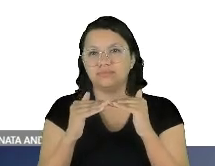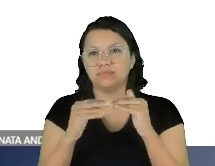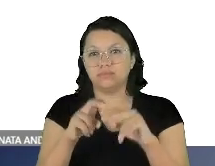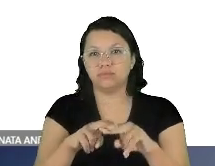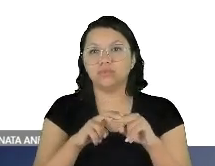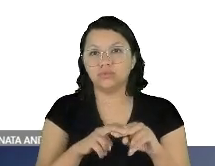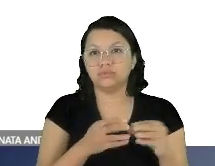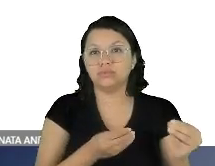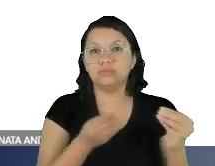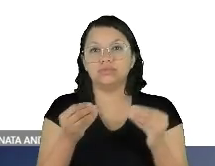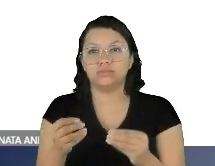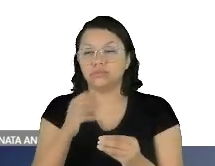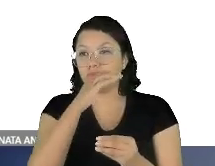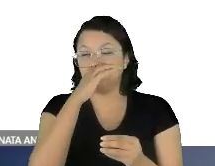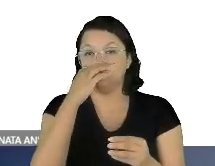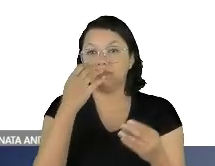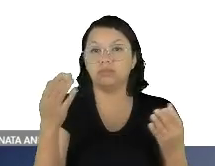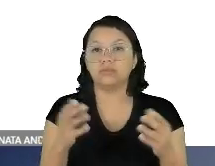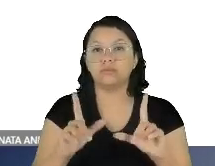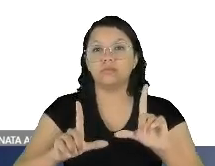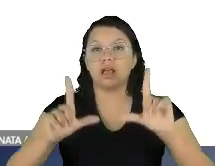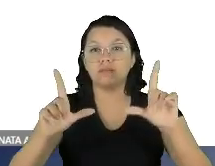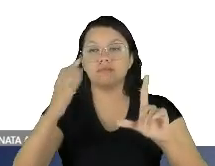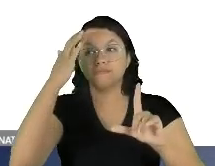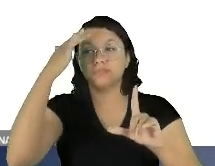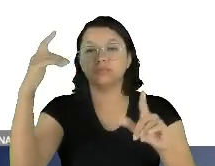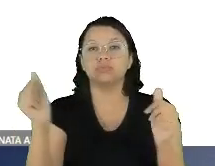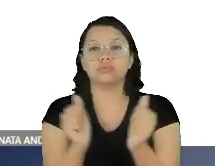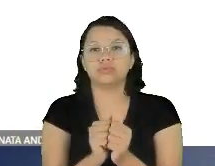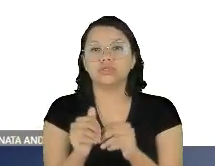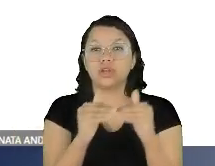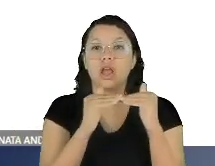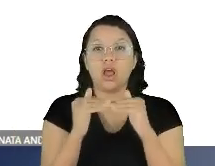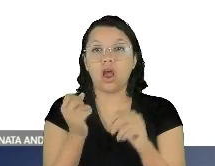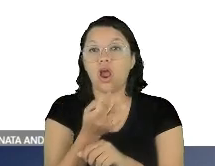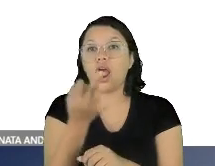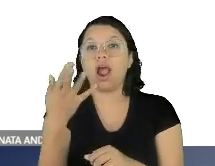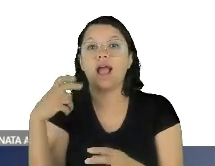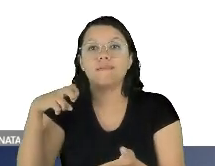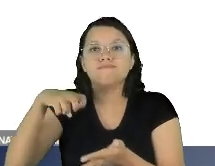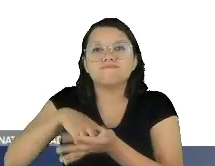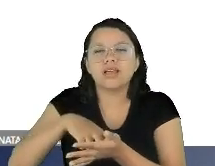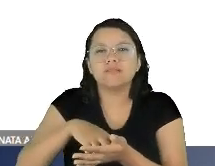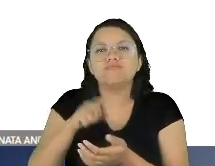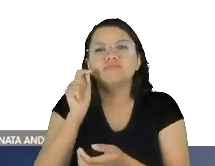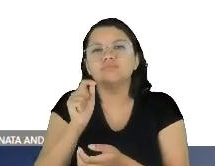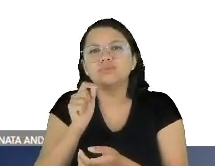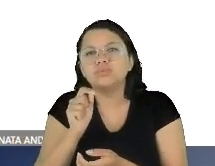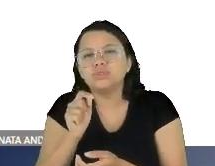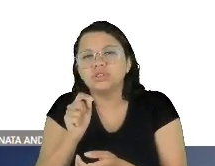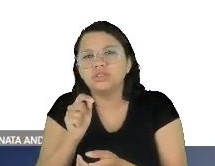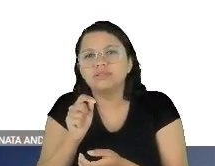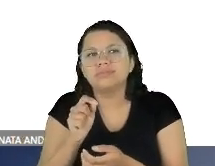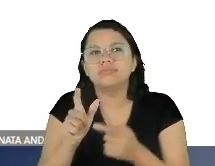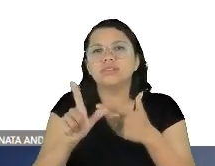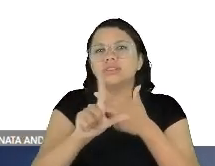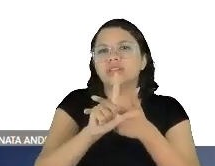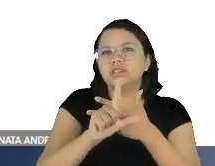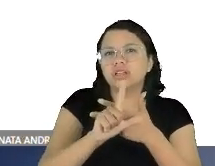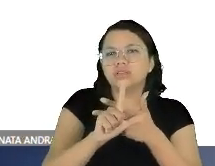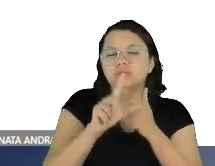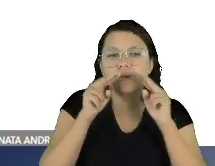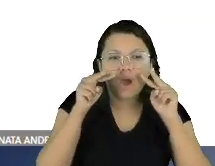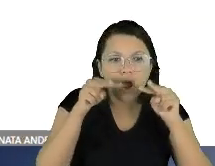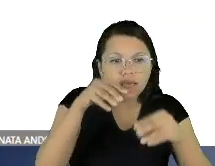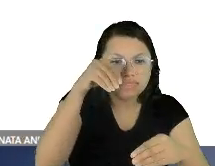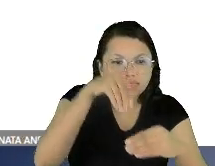isso que eu trouxe esse quadro, para a gente pensar junto. De acordo com a quantidade da pena, o que o legislador,